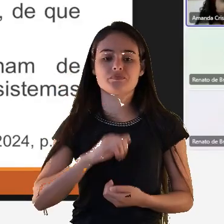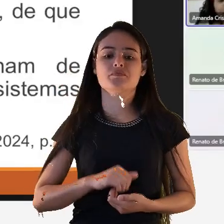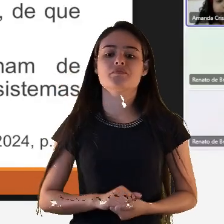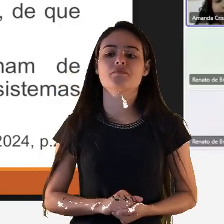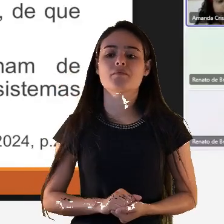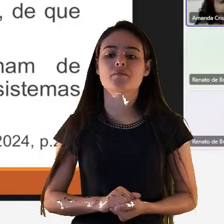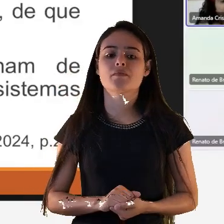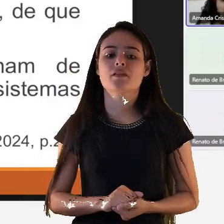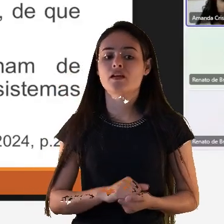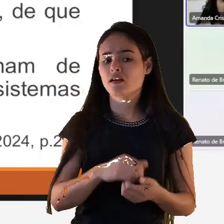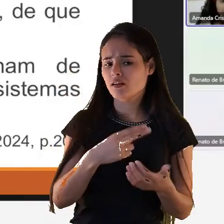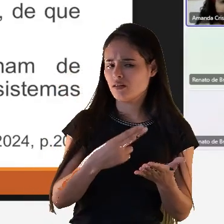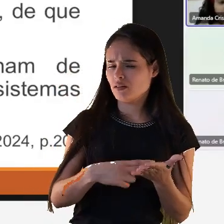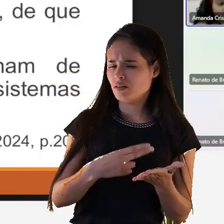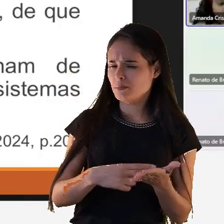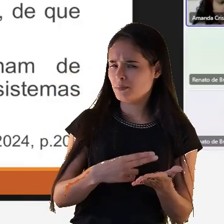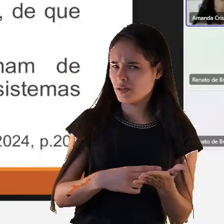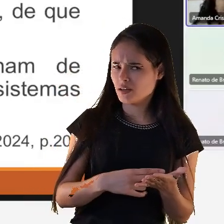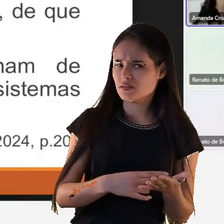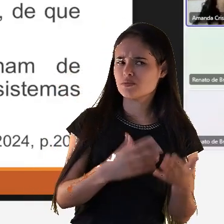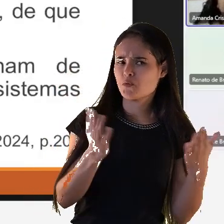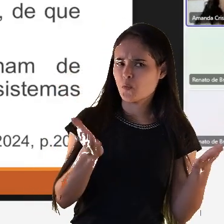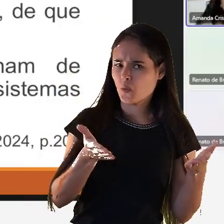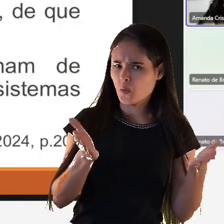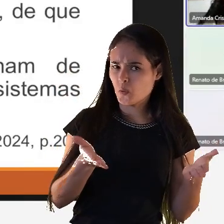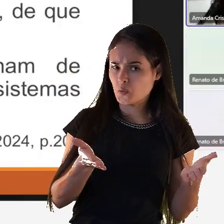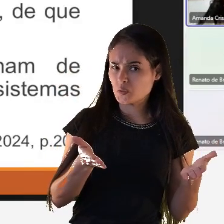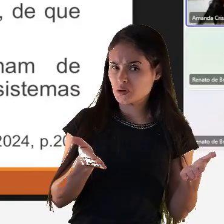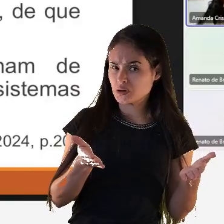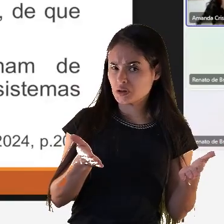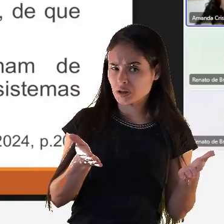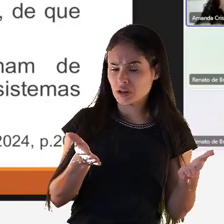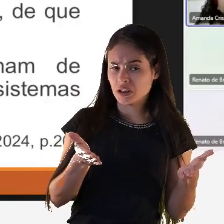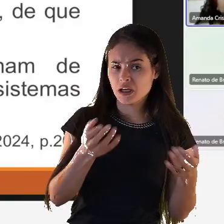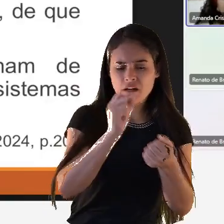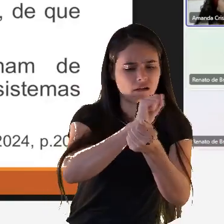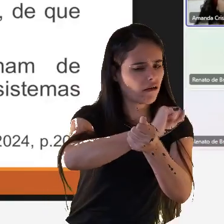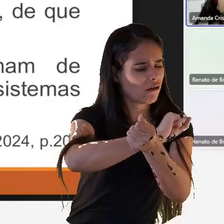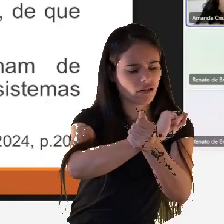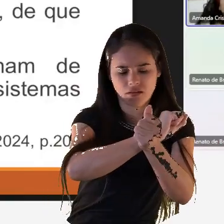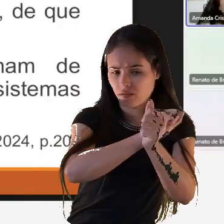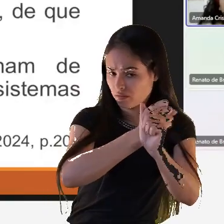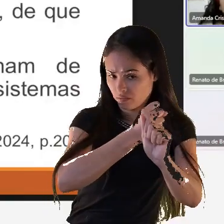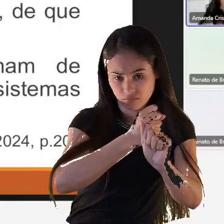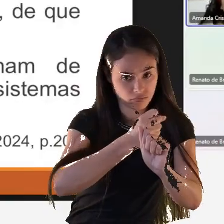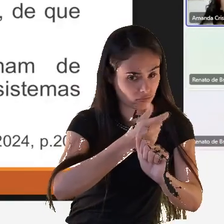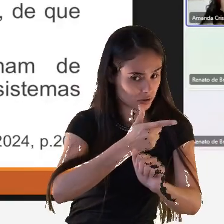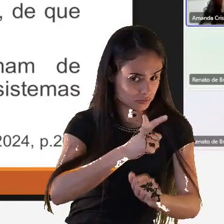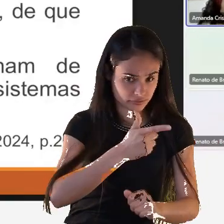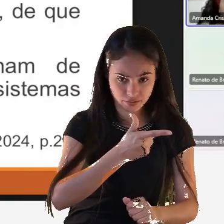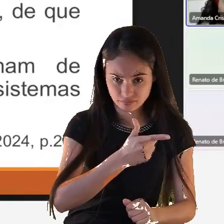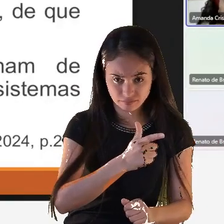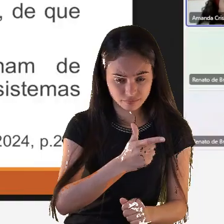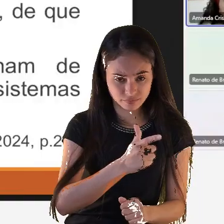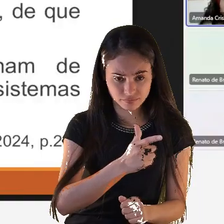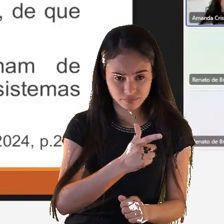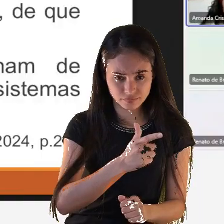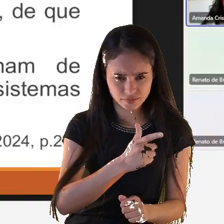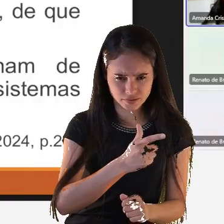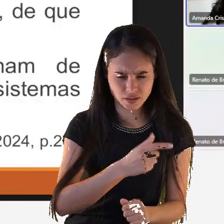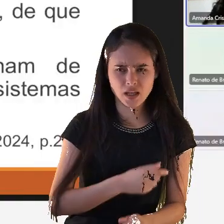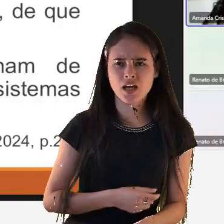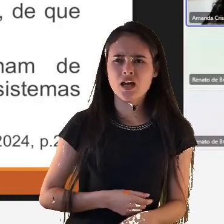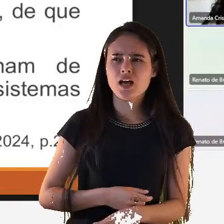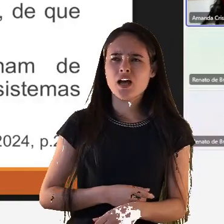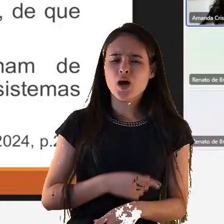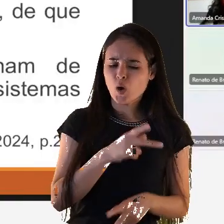ainda atravessa, né, ainda permeia a nossa sociedade de que a população negra é uma população